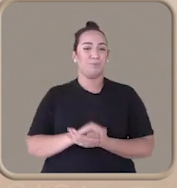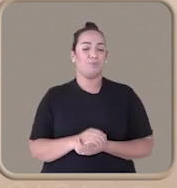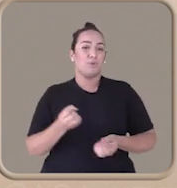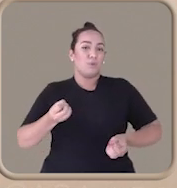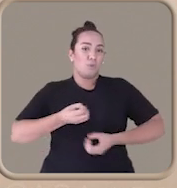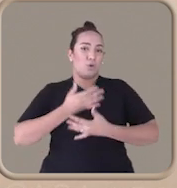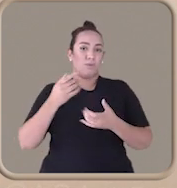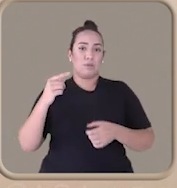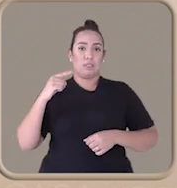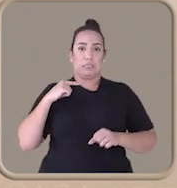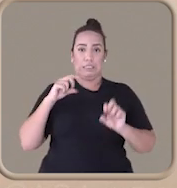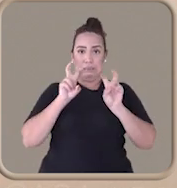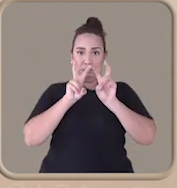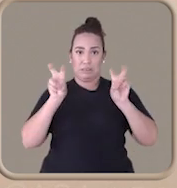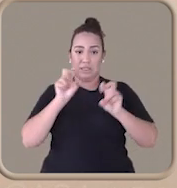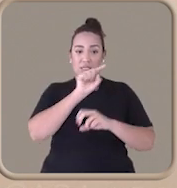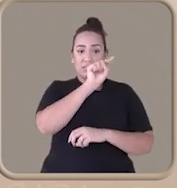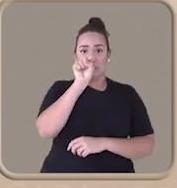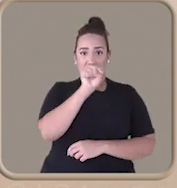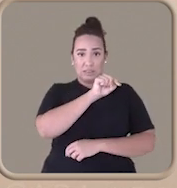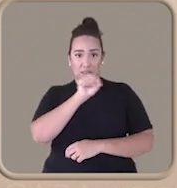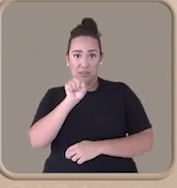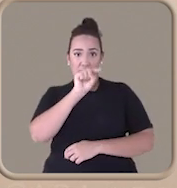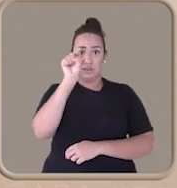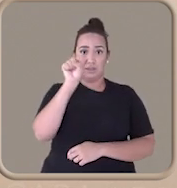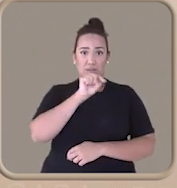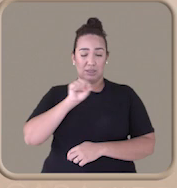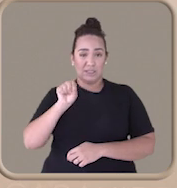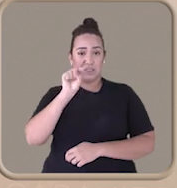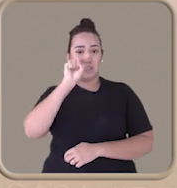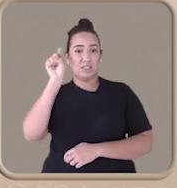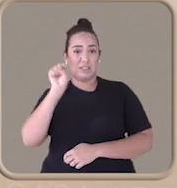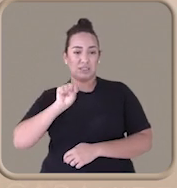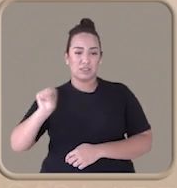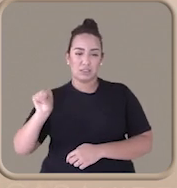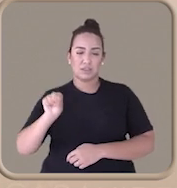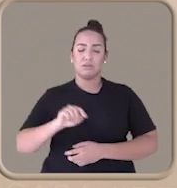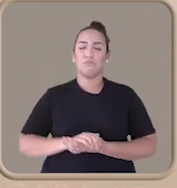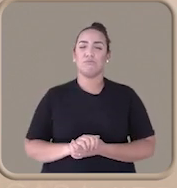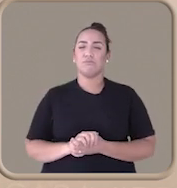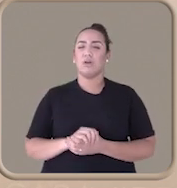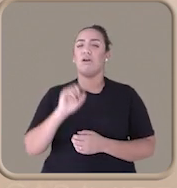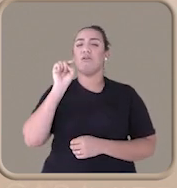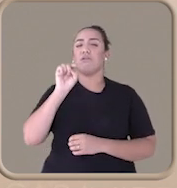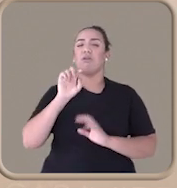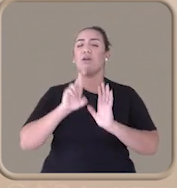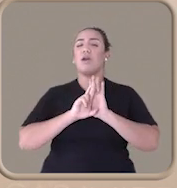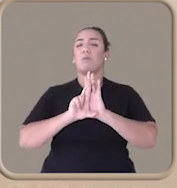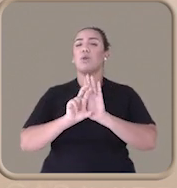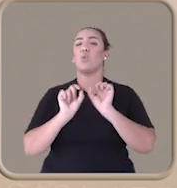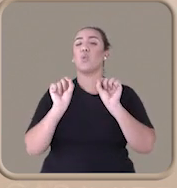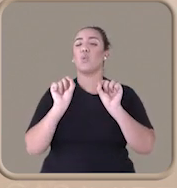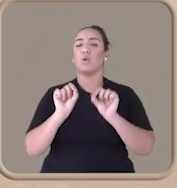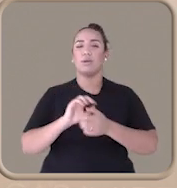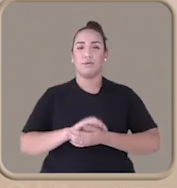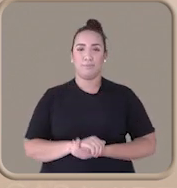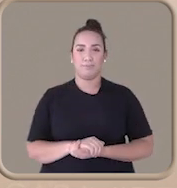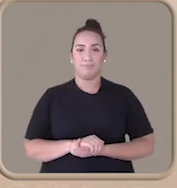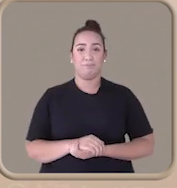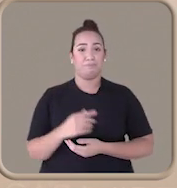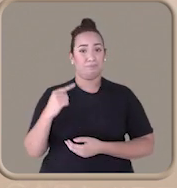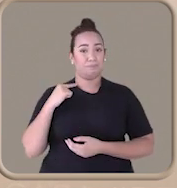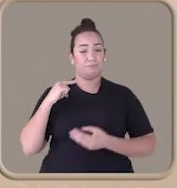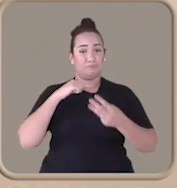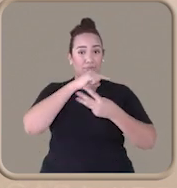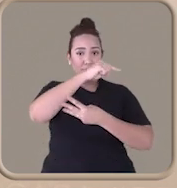as expressões z, z, z. O que essas expressões representam? O